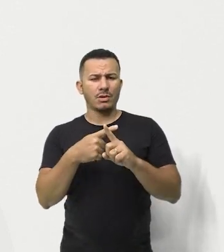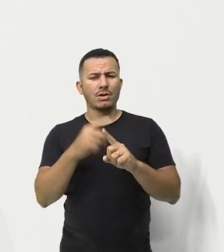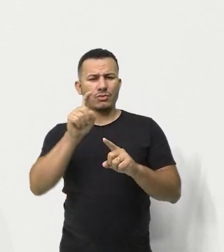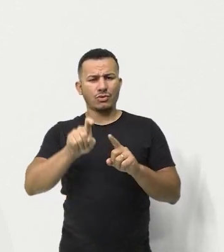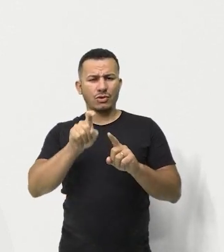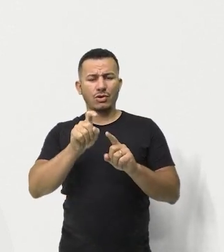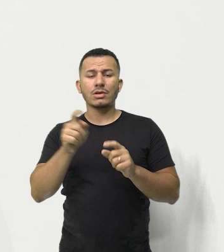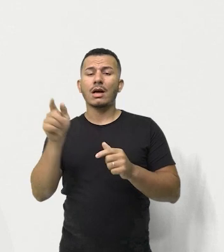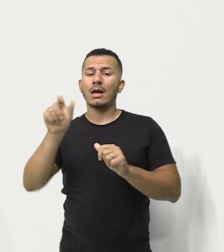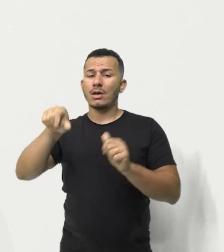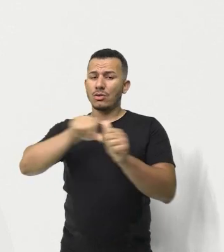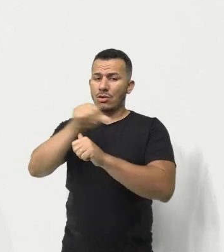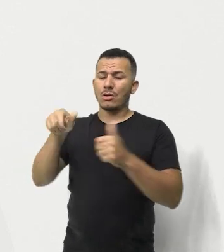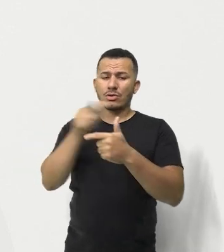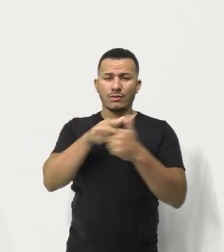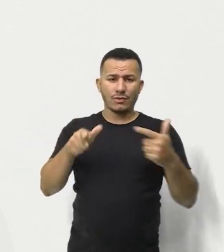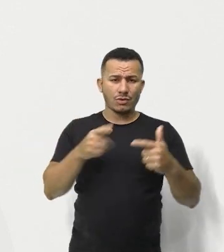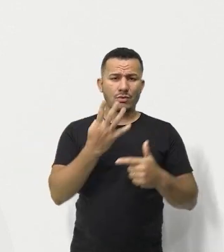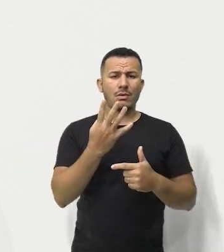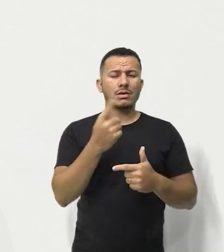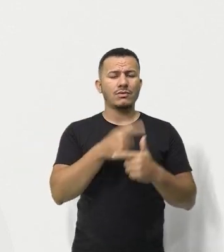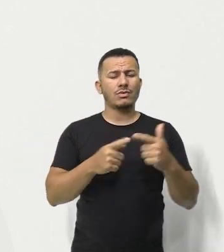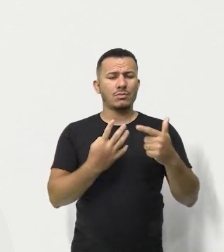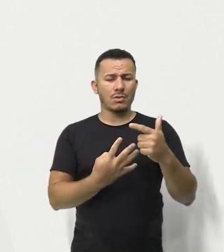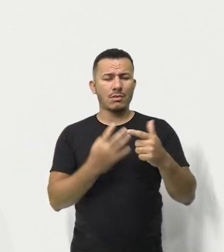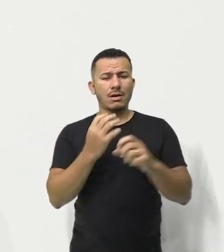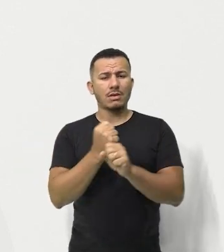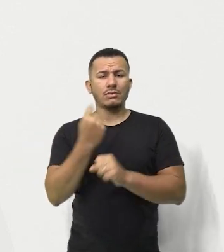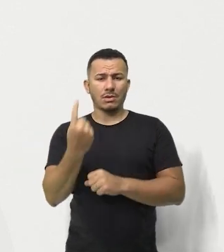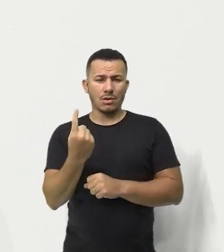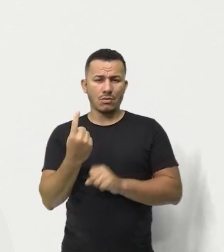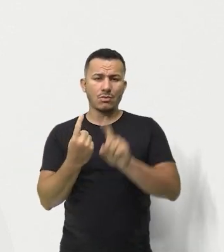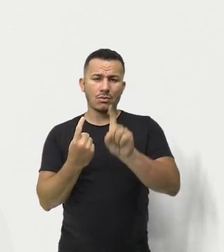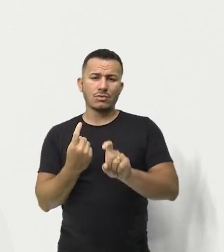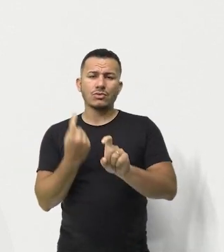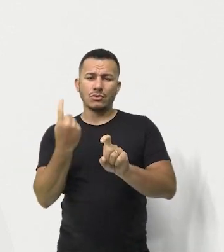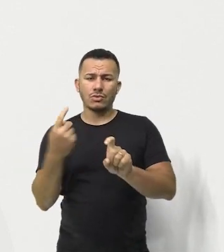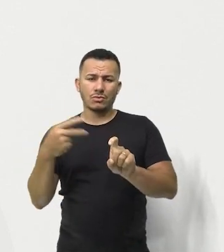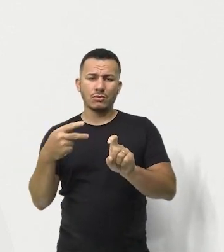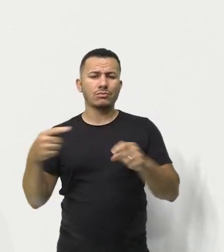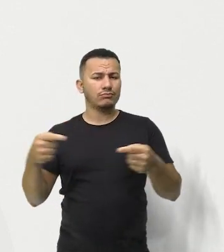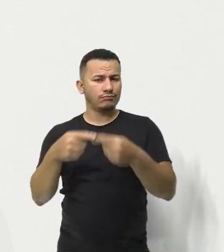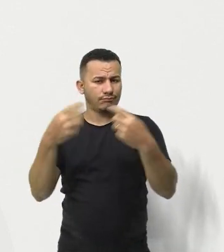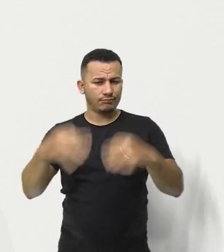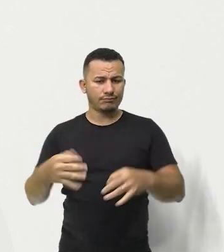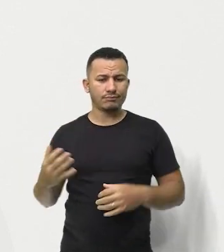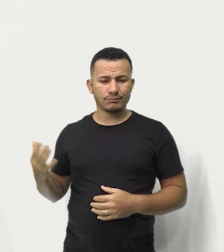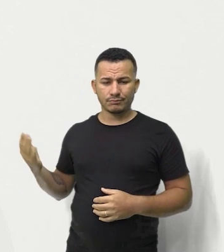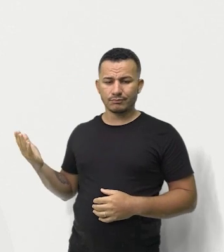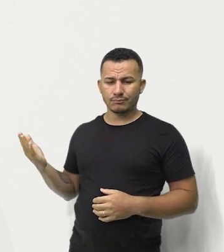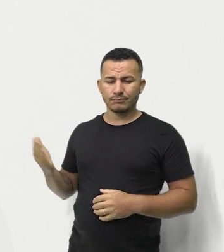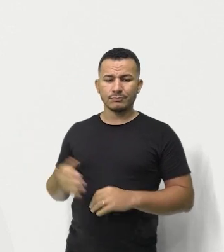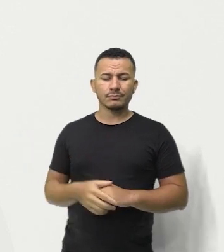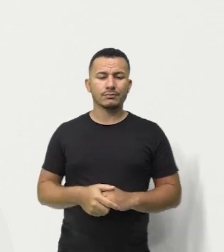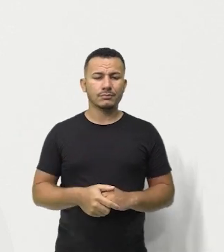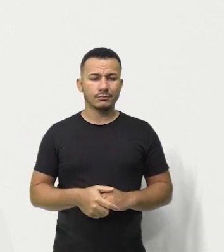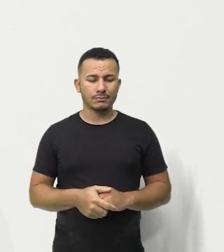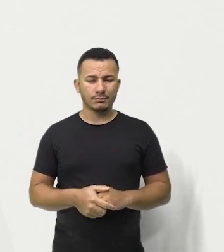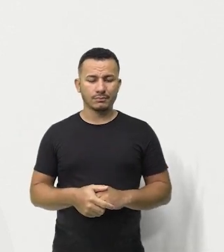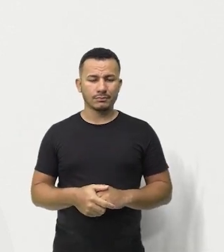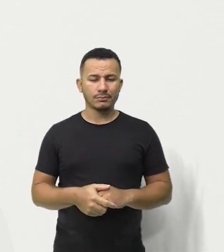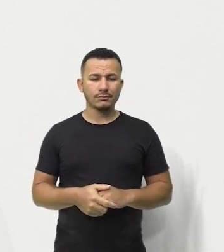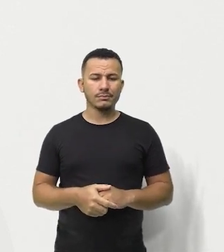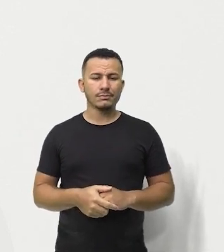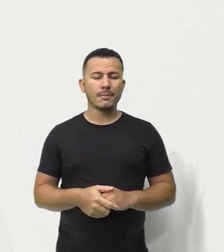está multiplicando o x, ele passa o quê? Dividindo, 4 por 4 dá 1. Portanto, o valor de x é 1. Que foi o